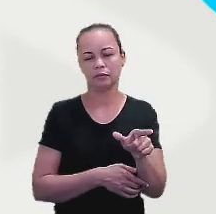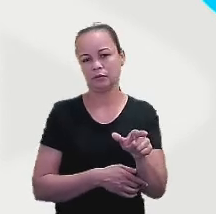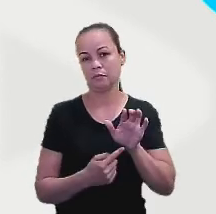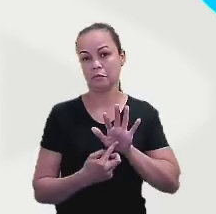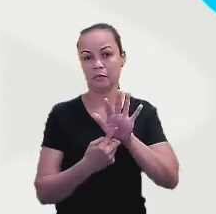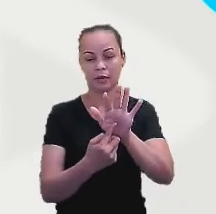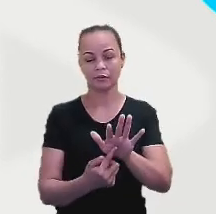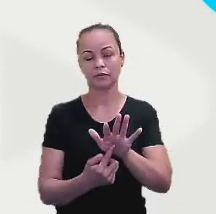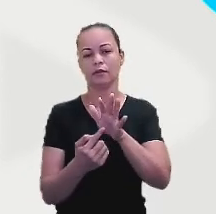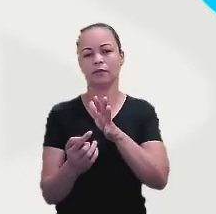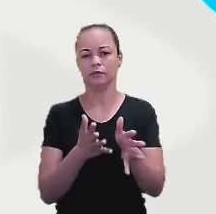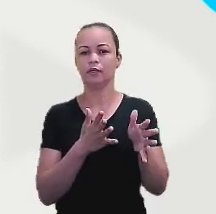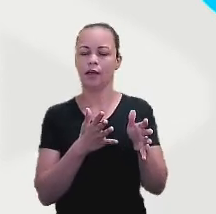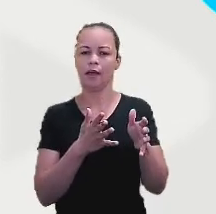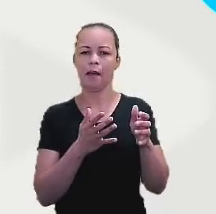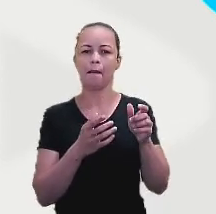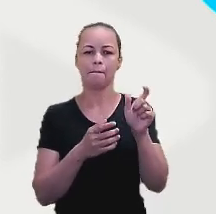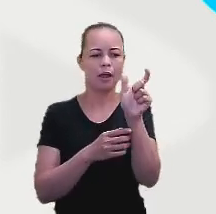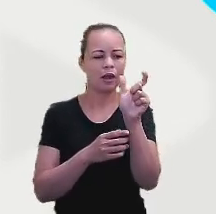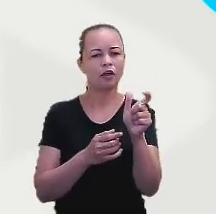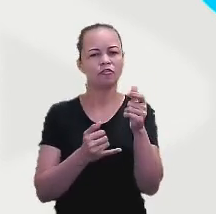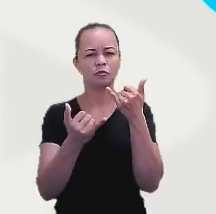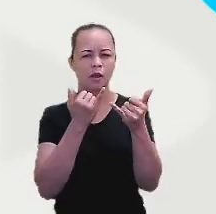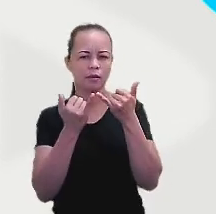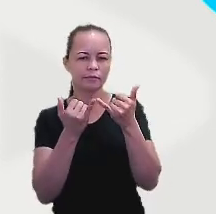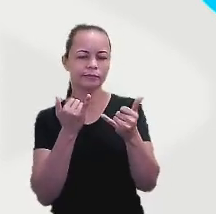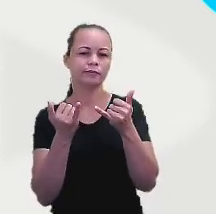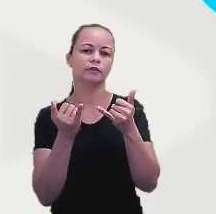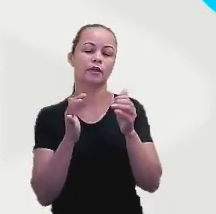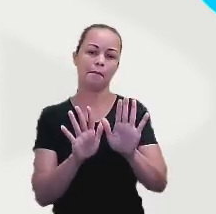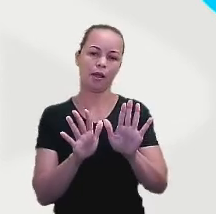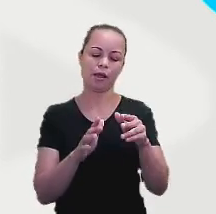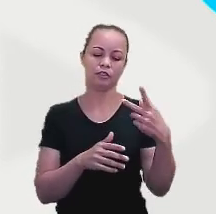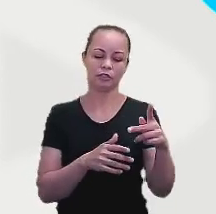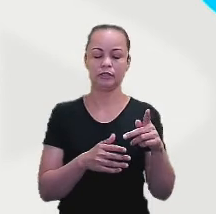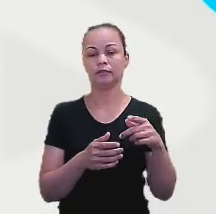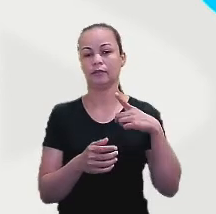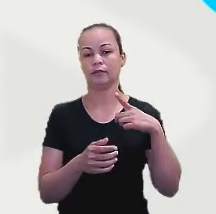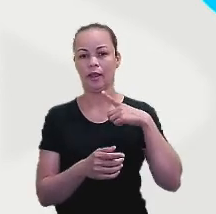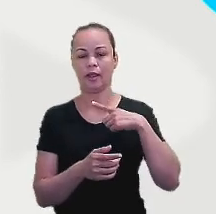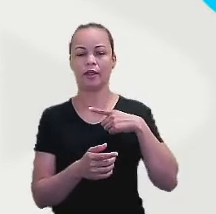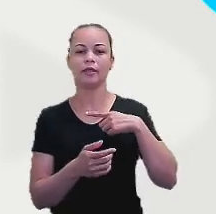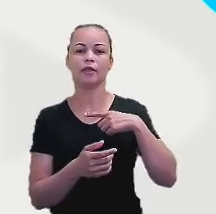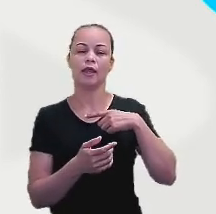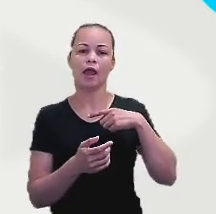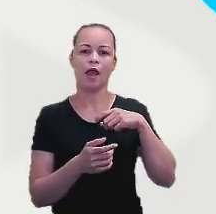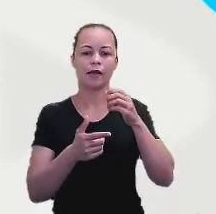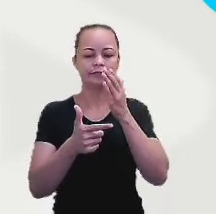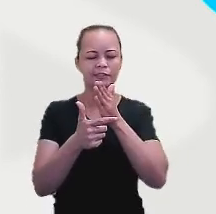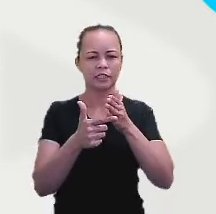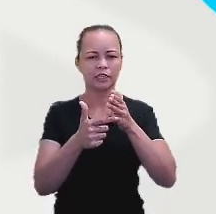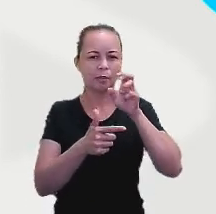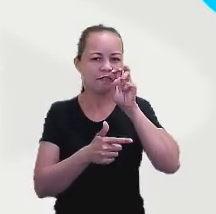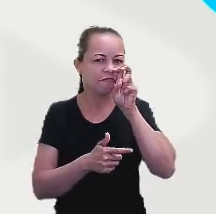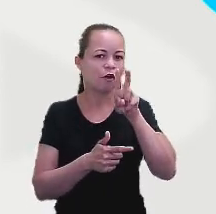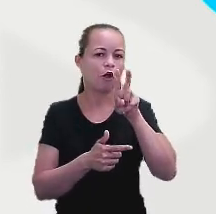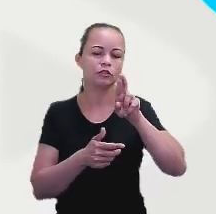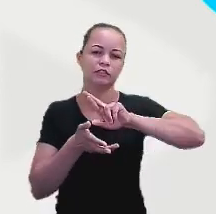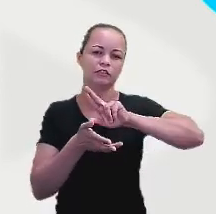apresenta palavras parecidas, porém, cada uma delas tem a sua sílaba tônica diferente. Então, a primeira palavra ali,